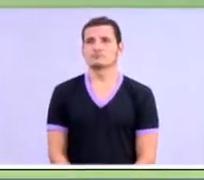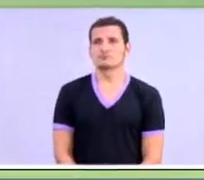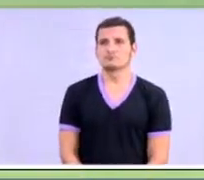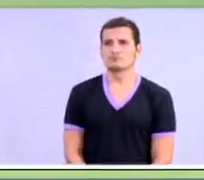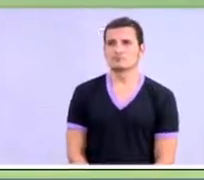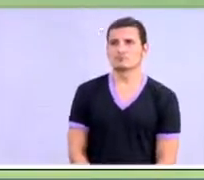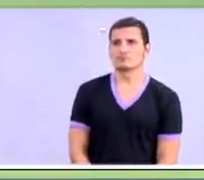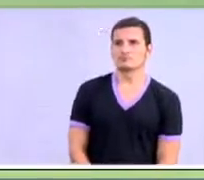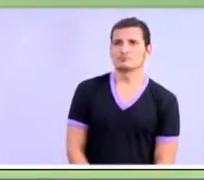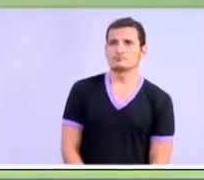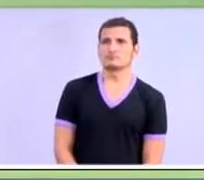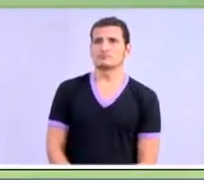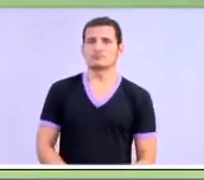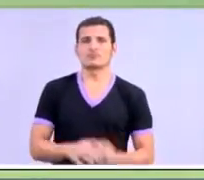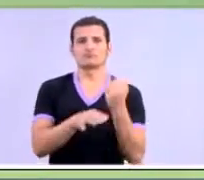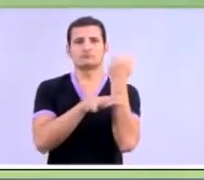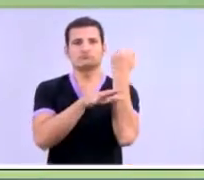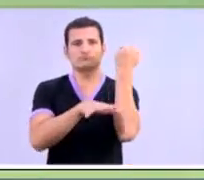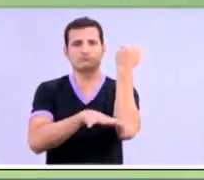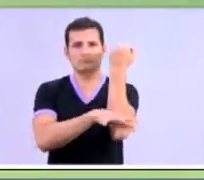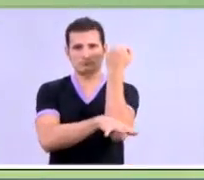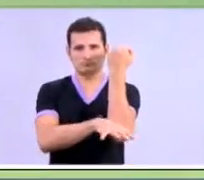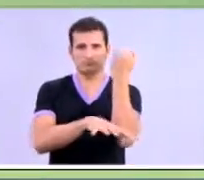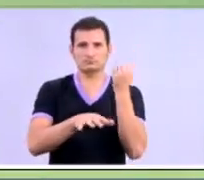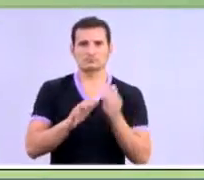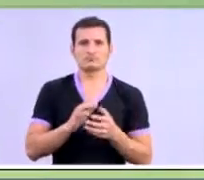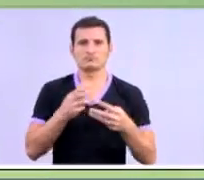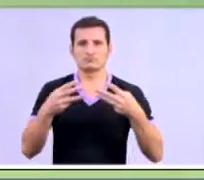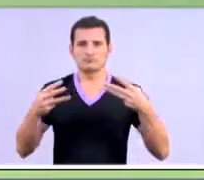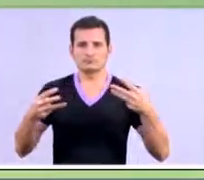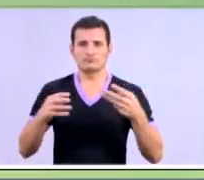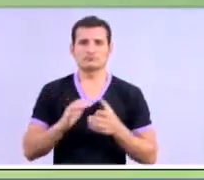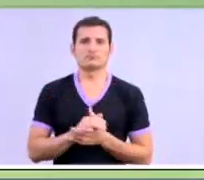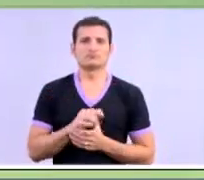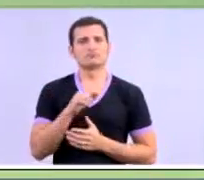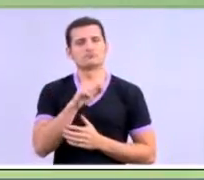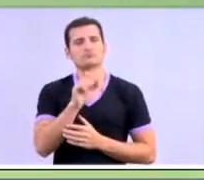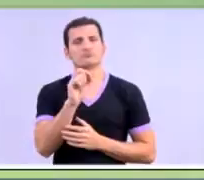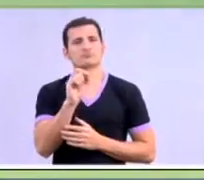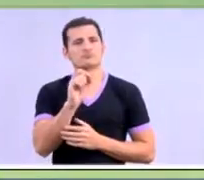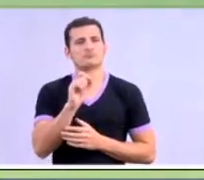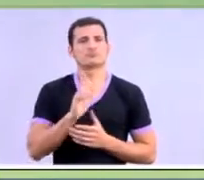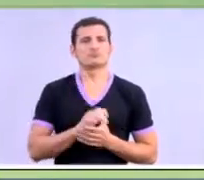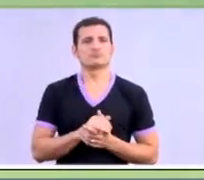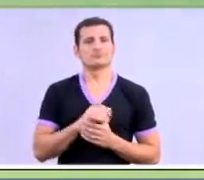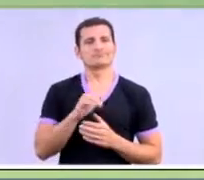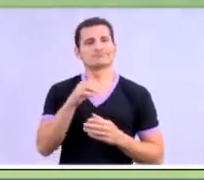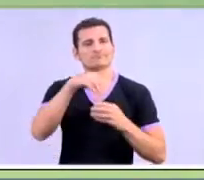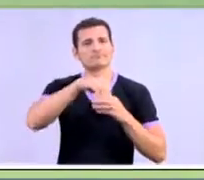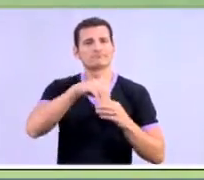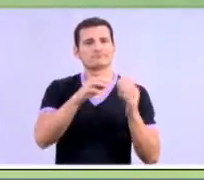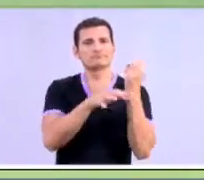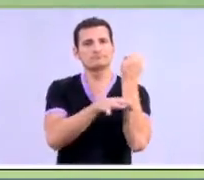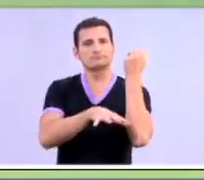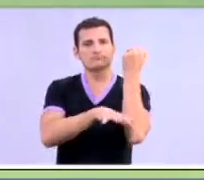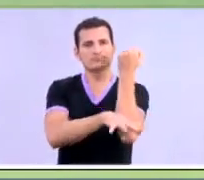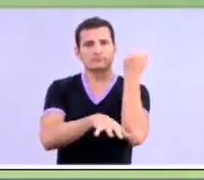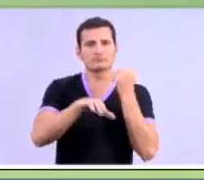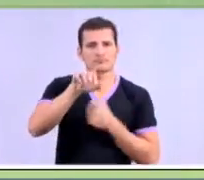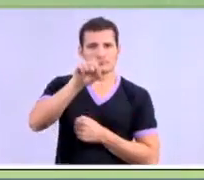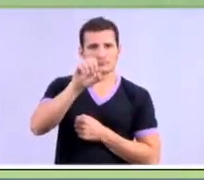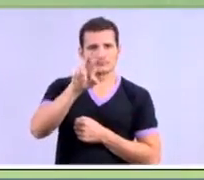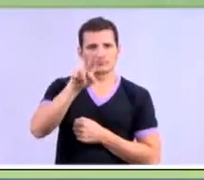Vamos falar um pouquinho dos servidores de redes, né? Eles são computadores destinados a prestar serviços aos